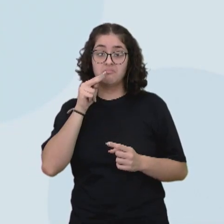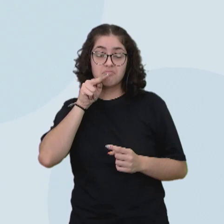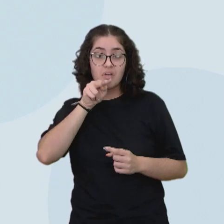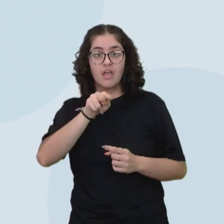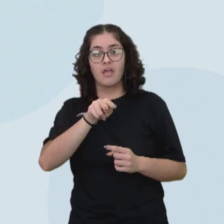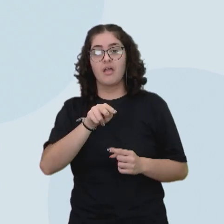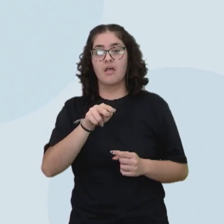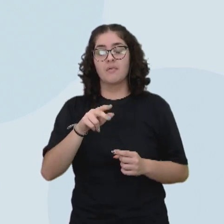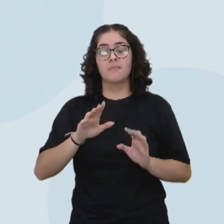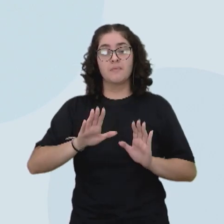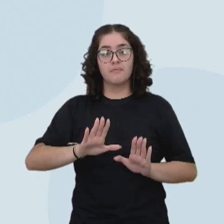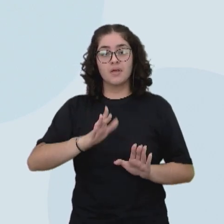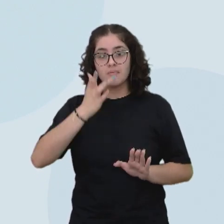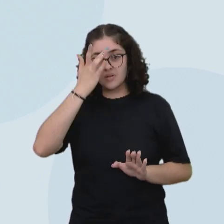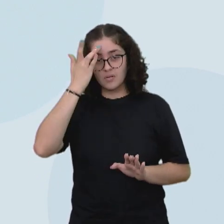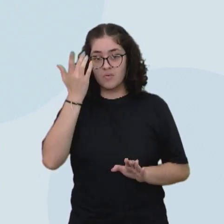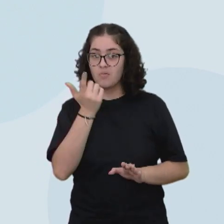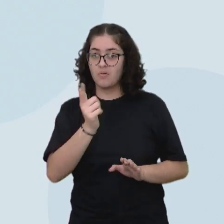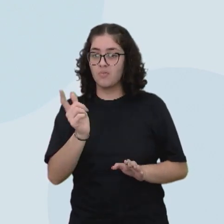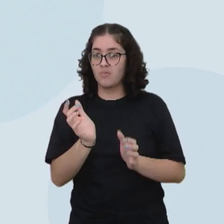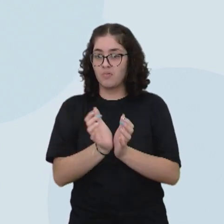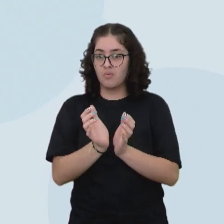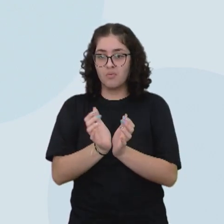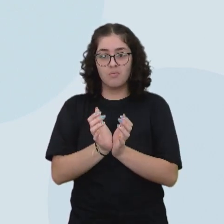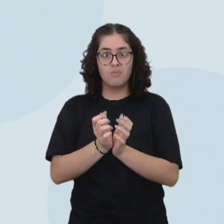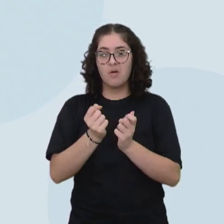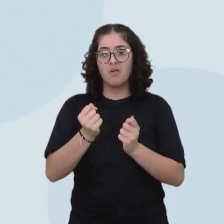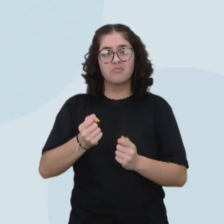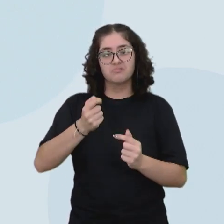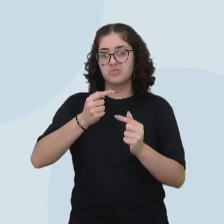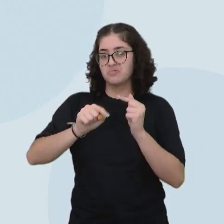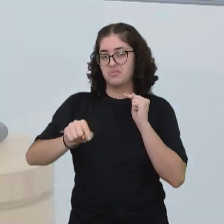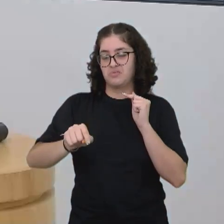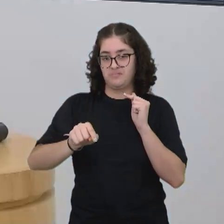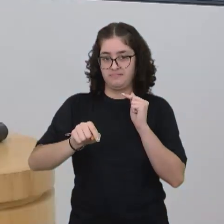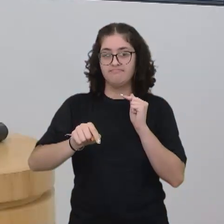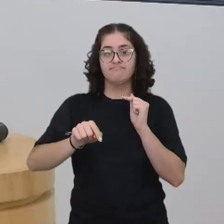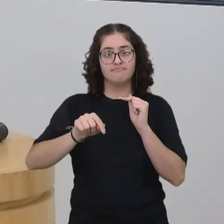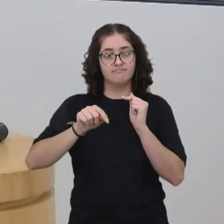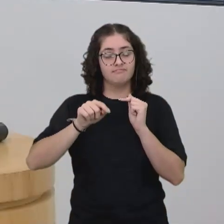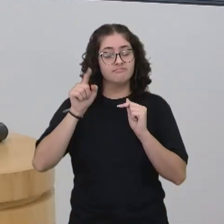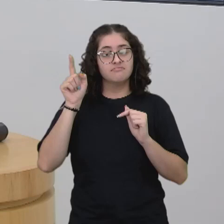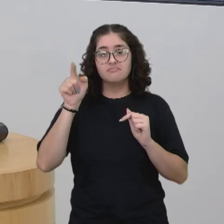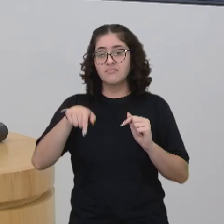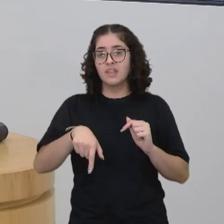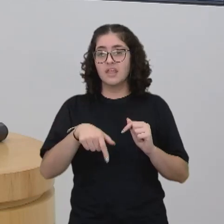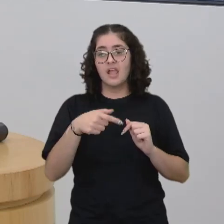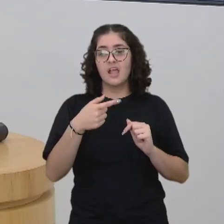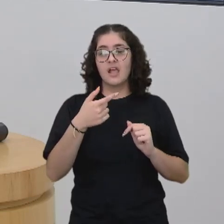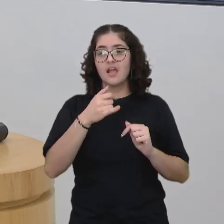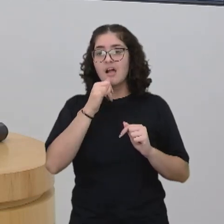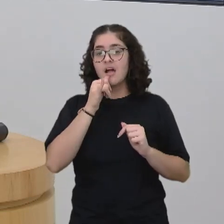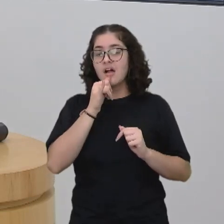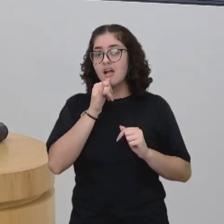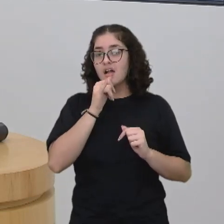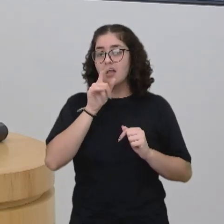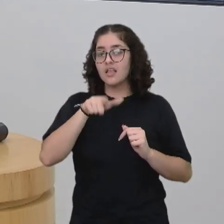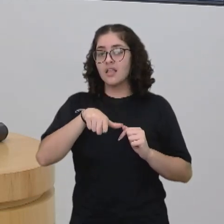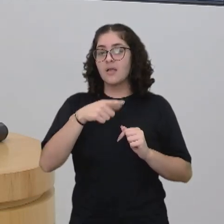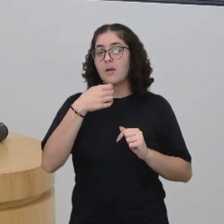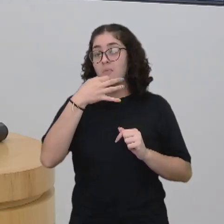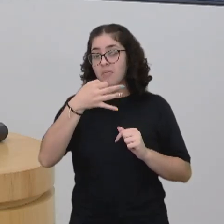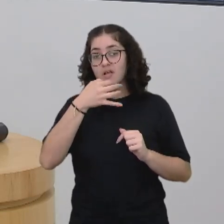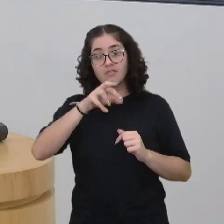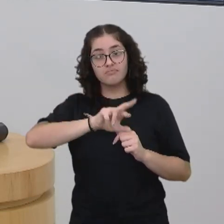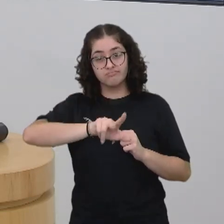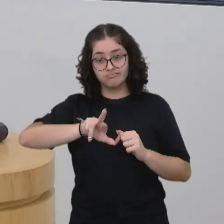questão. Outras pessoas de outros grupos sociais podem não compartilhar da mesma ideia e isso, né, fazer com que eles subjetivamente tenham outras